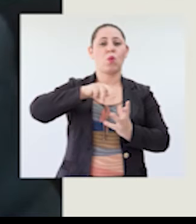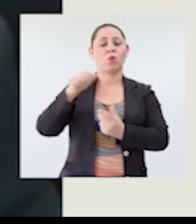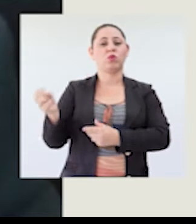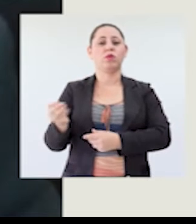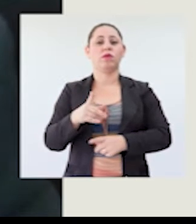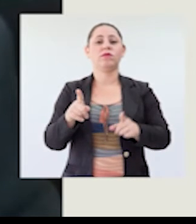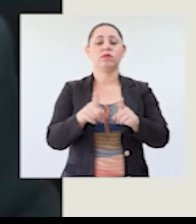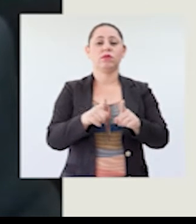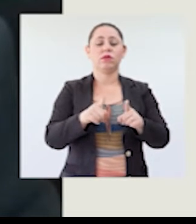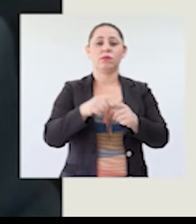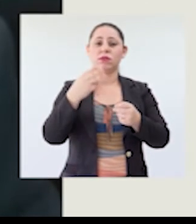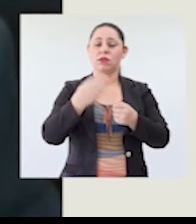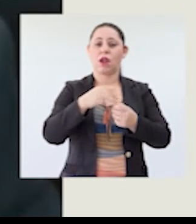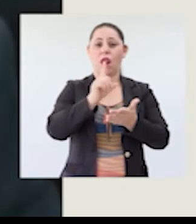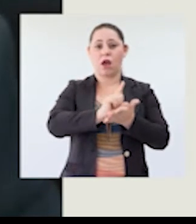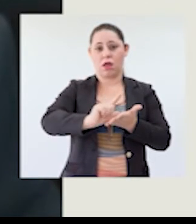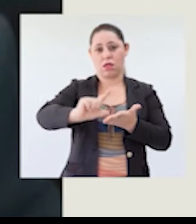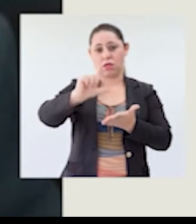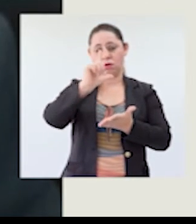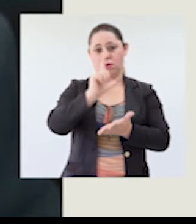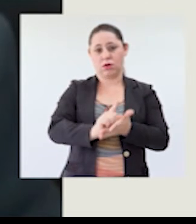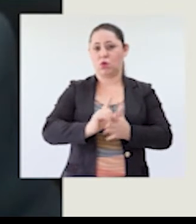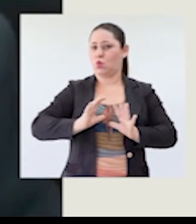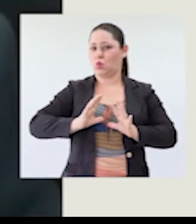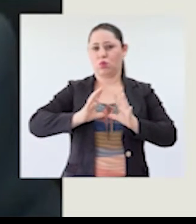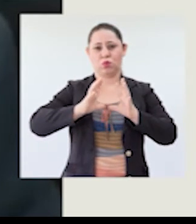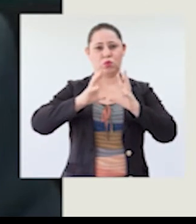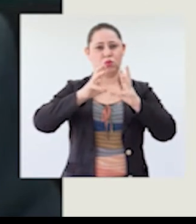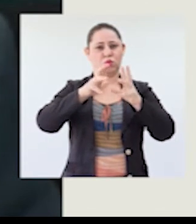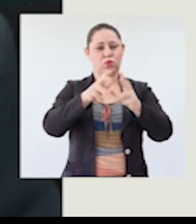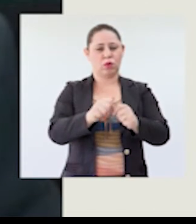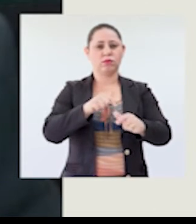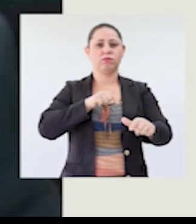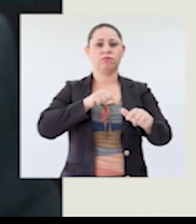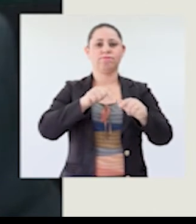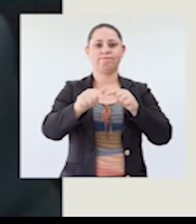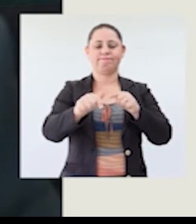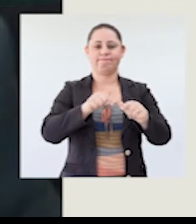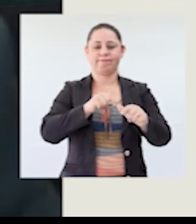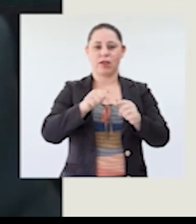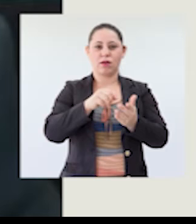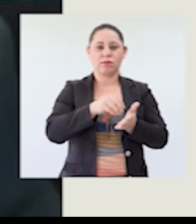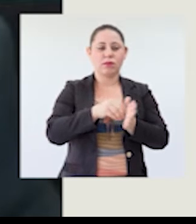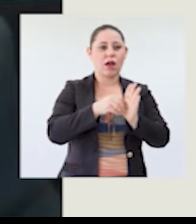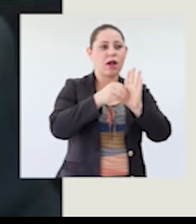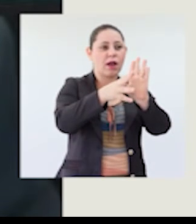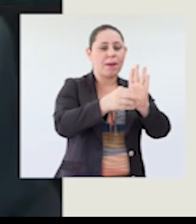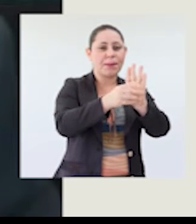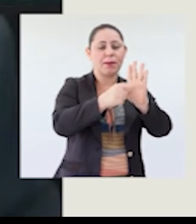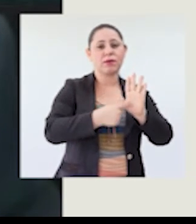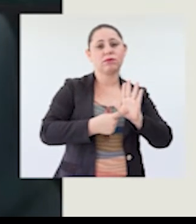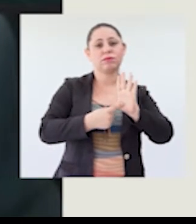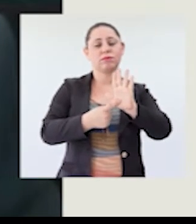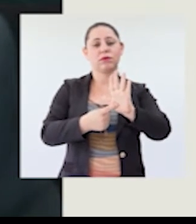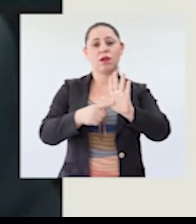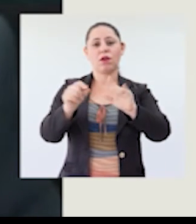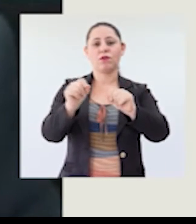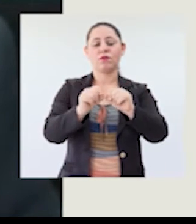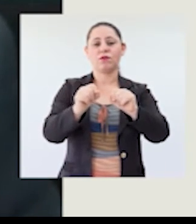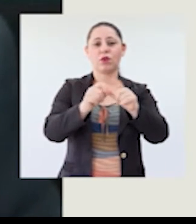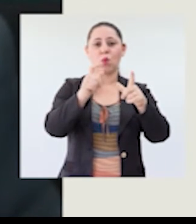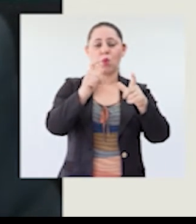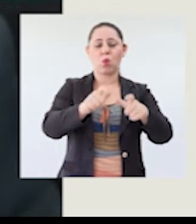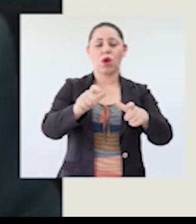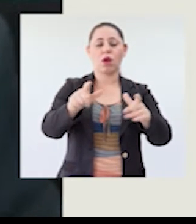ainda, excepcionalmente, no município de Ladário, toda a atribuição de encaminhamento, apresentação, será feita